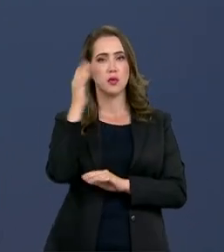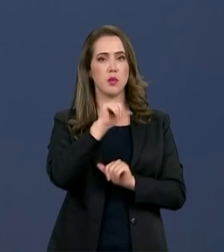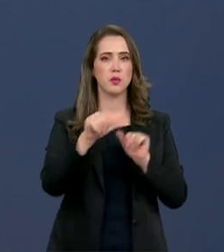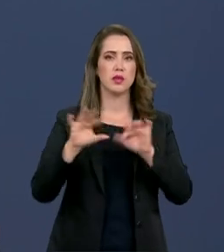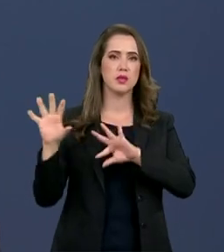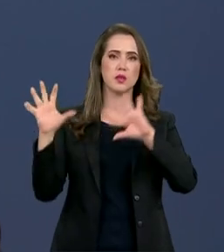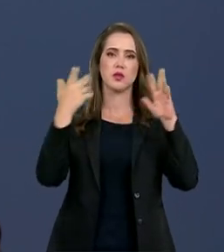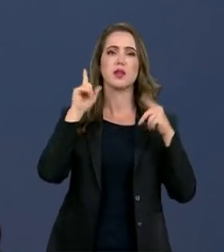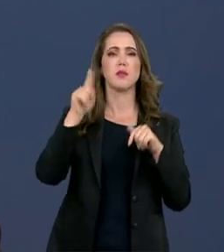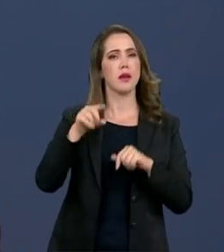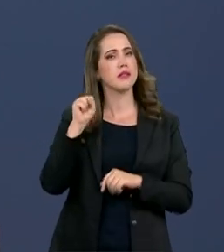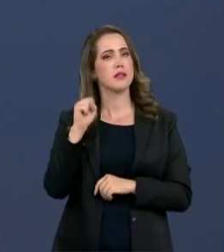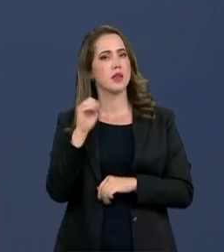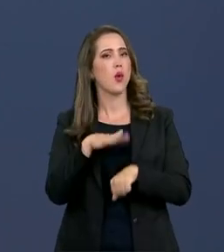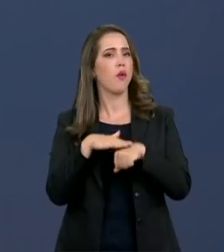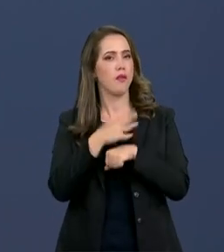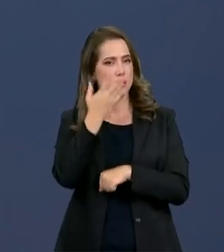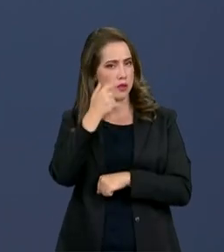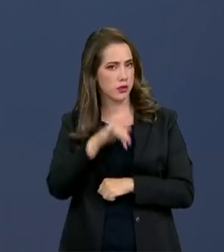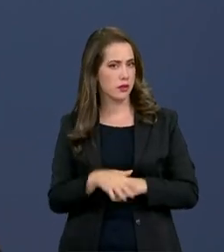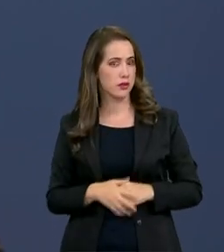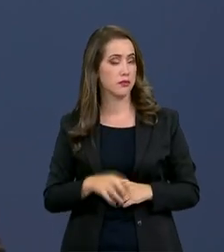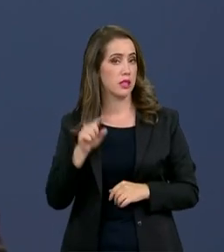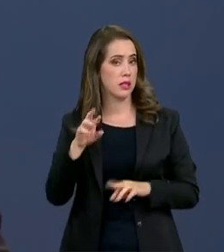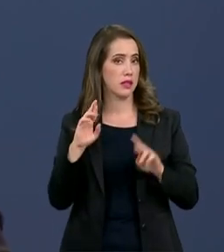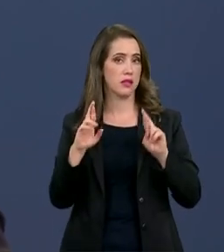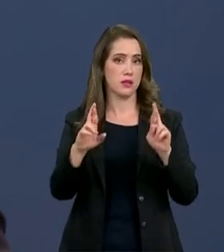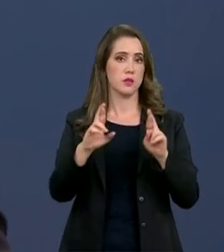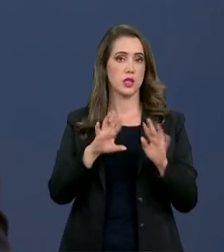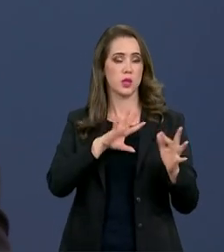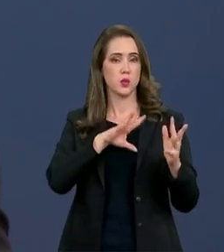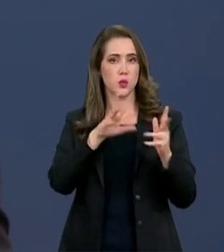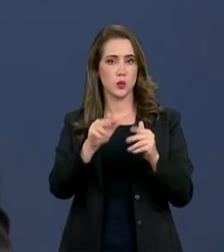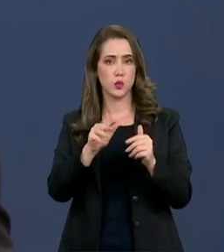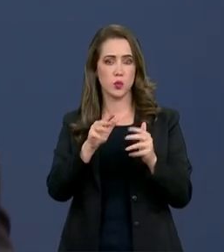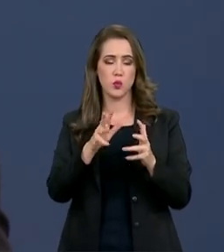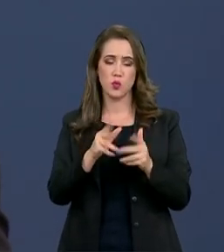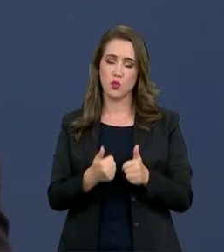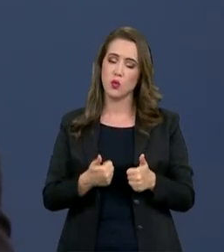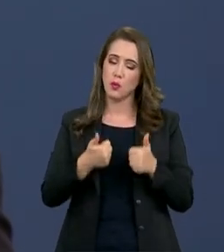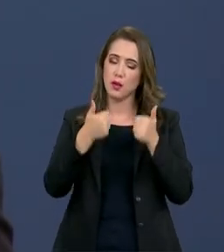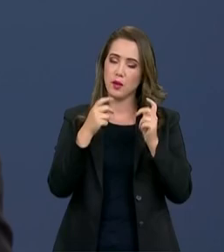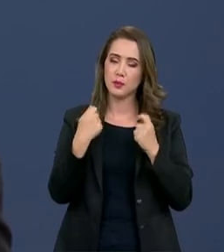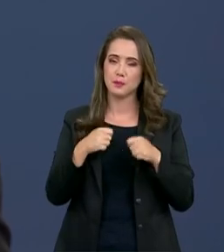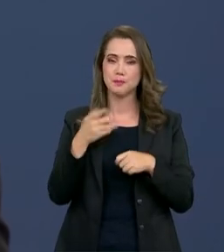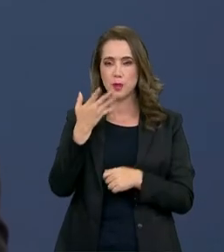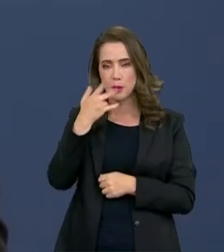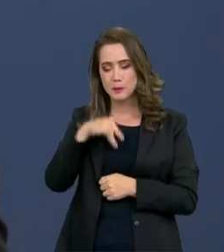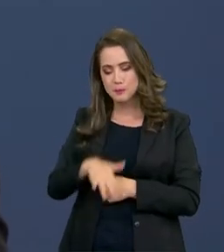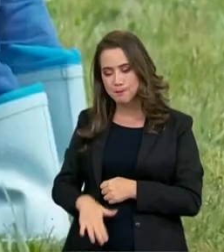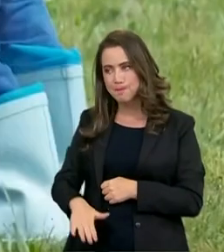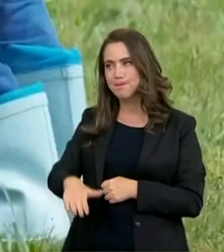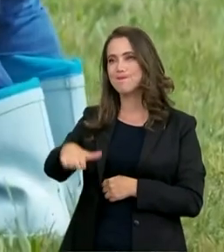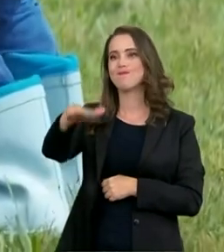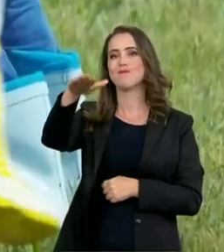mudança climática são, sim, conversa de criança. E que a esperança por um planeta melhor passa por essa nova geração.